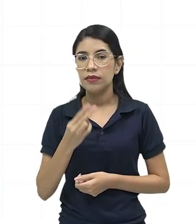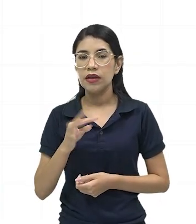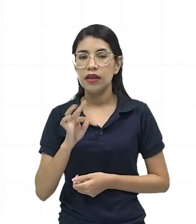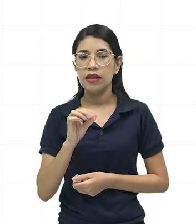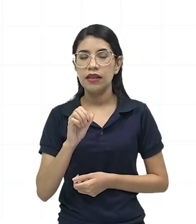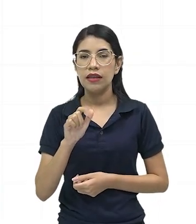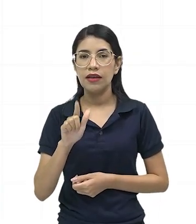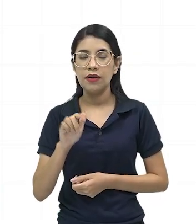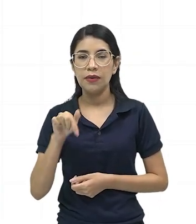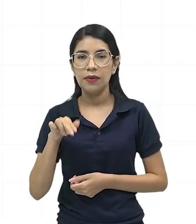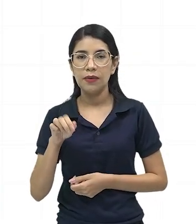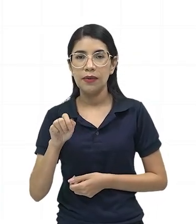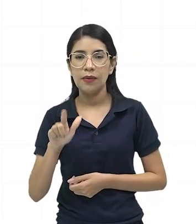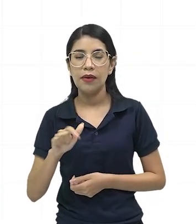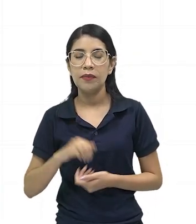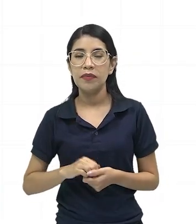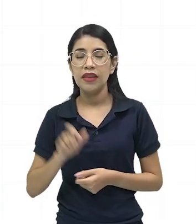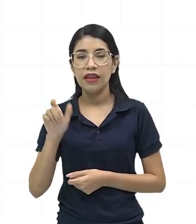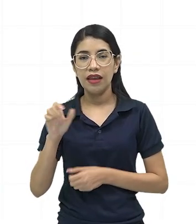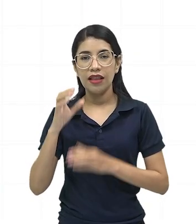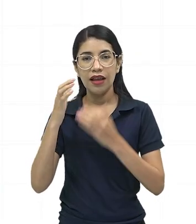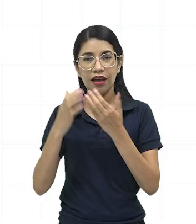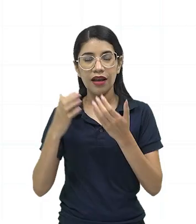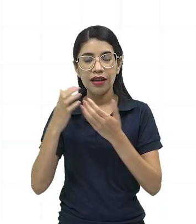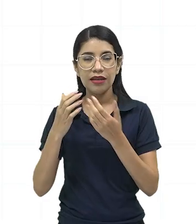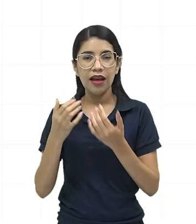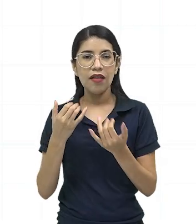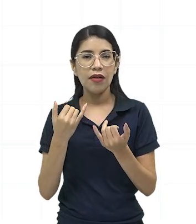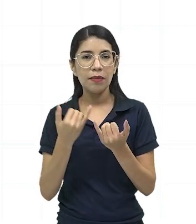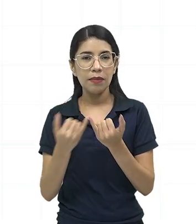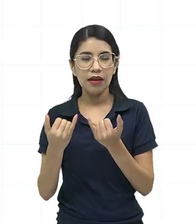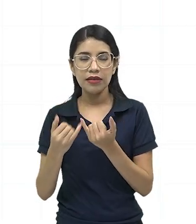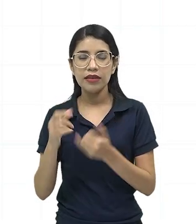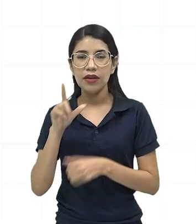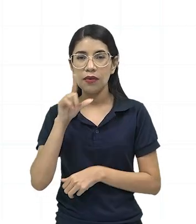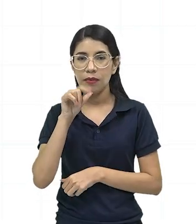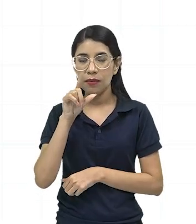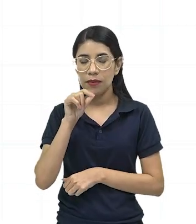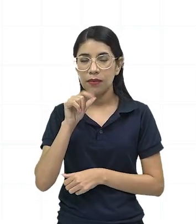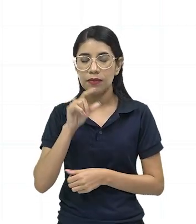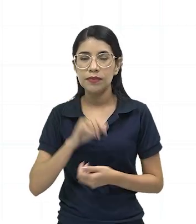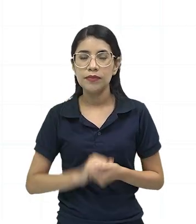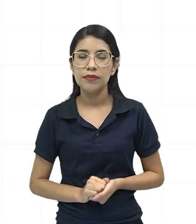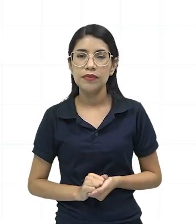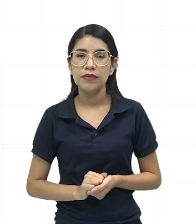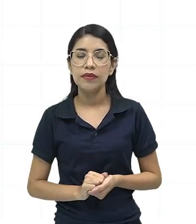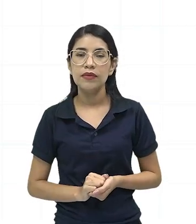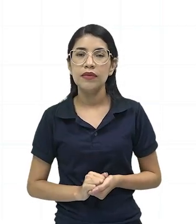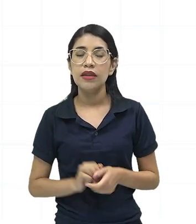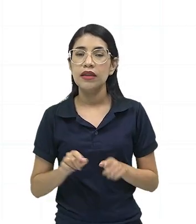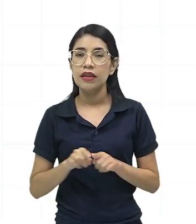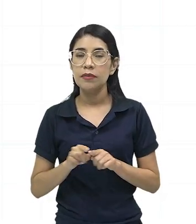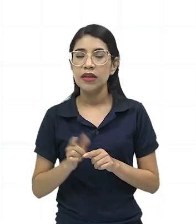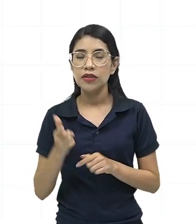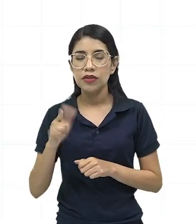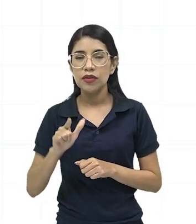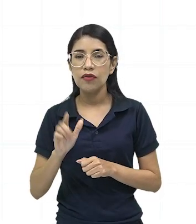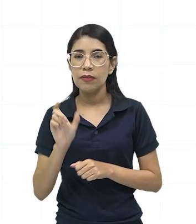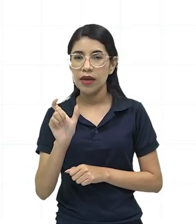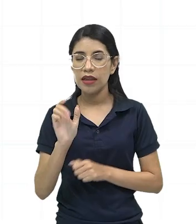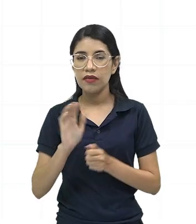qual, ela cantava, tal qual um pássaro cantava. Mais uma vez a elipse e mais uma vez